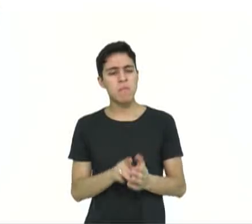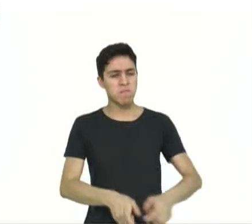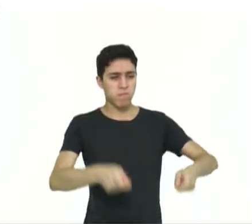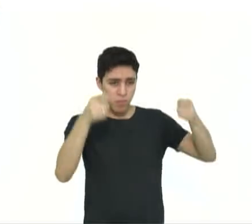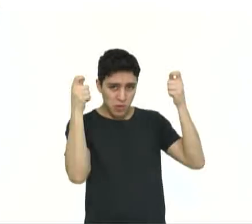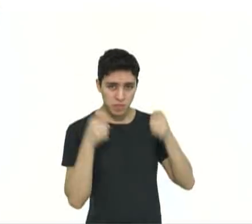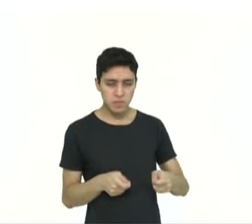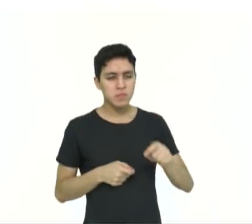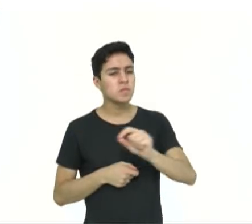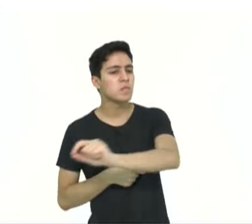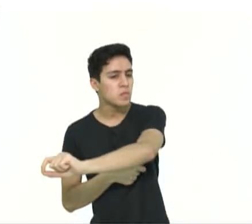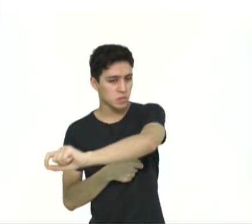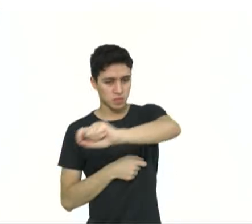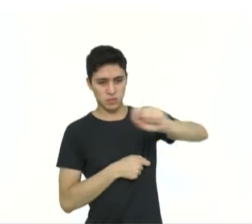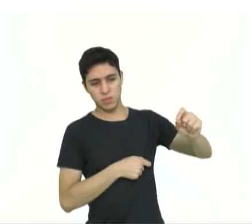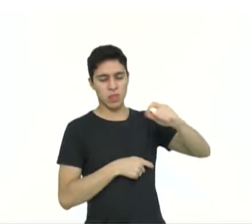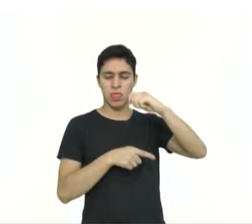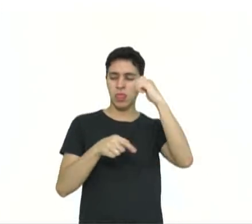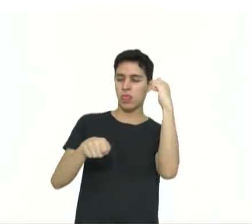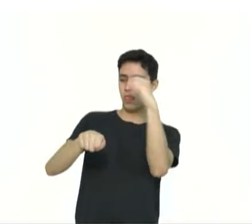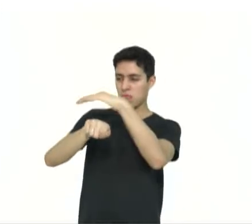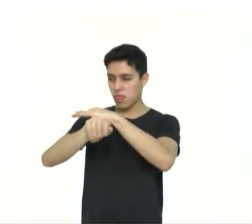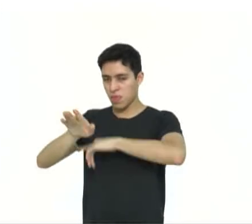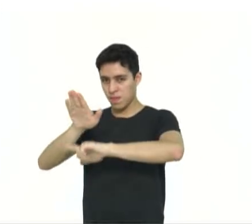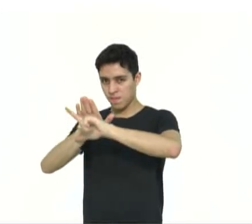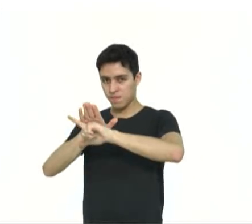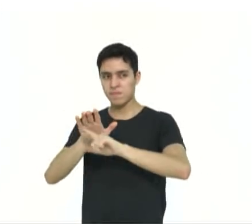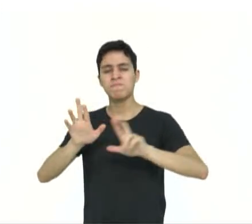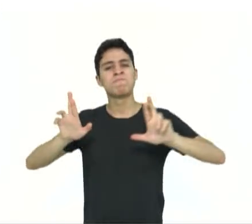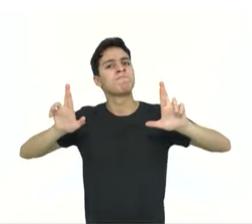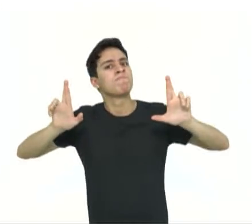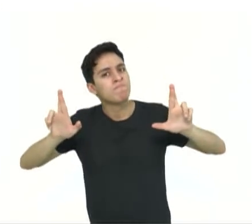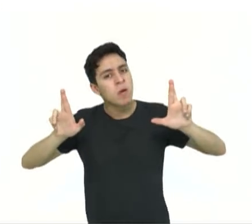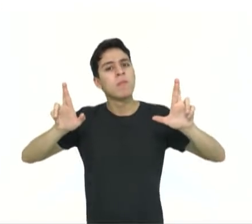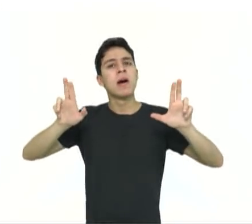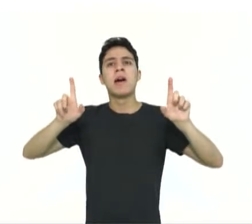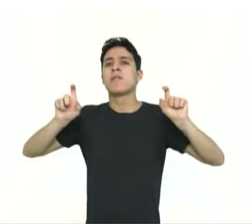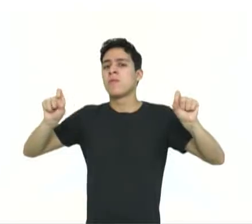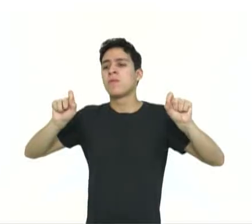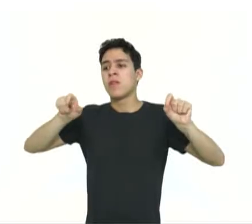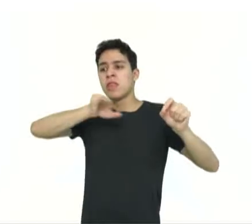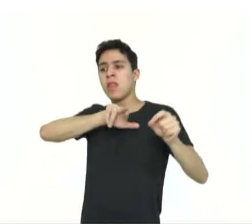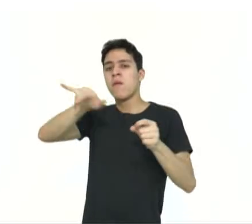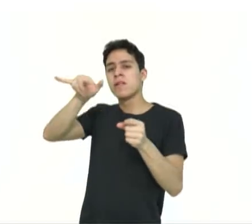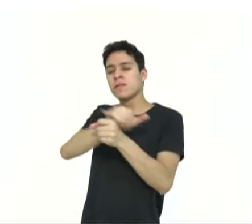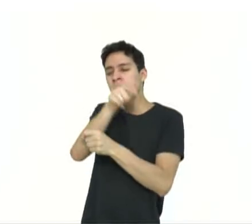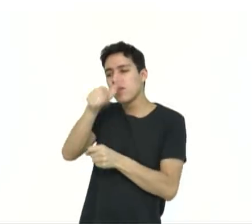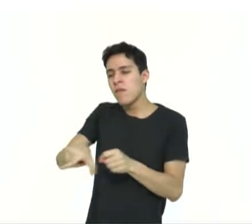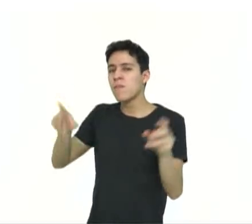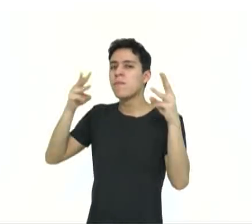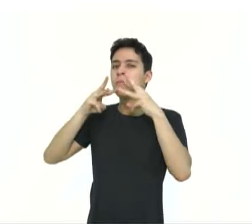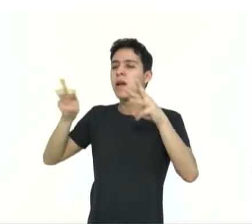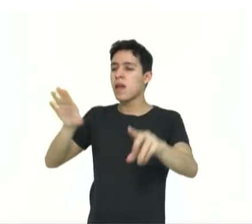aplicadas àqueles que a desrespeitar. Espero que não se torne mais uma estratégia de marketing